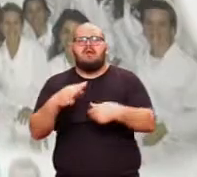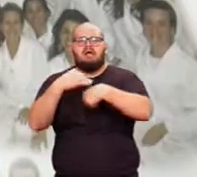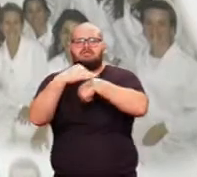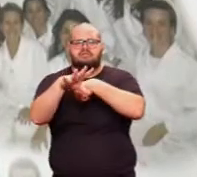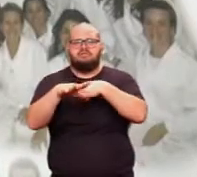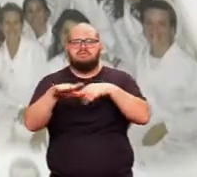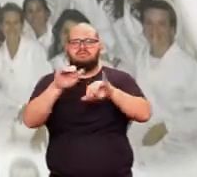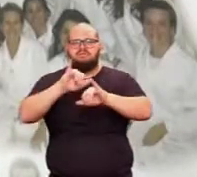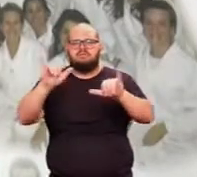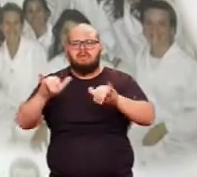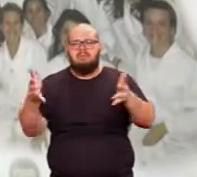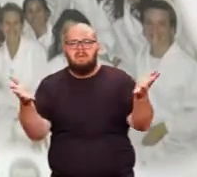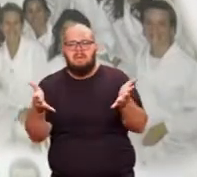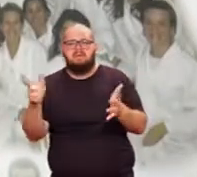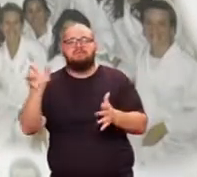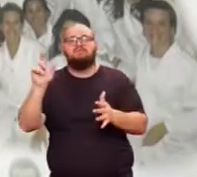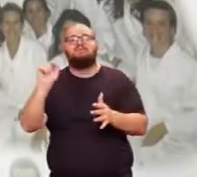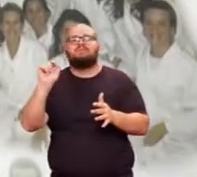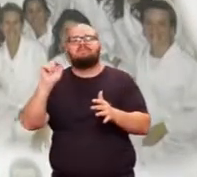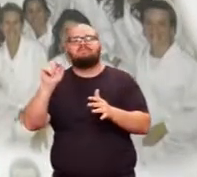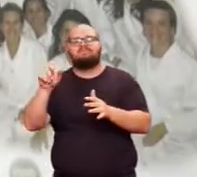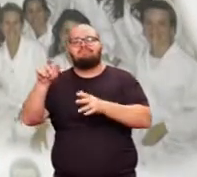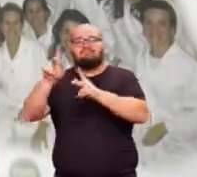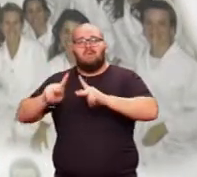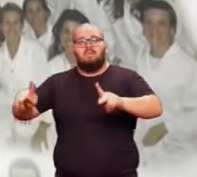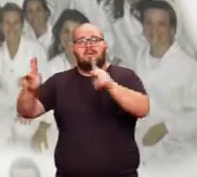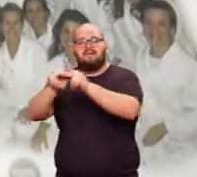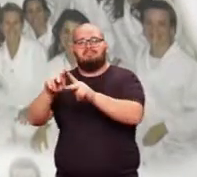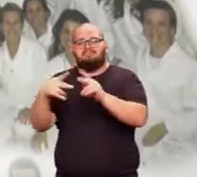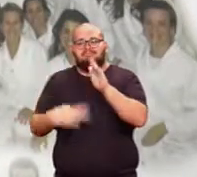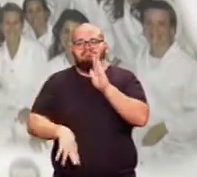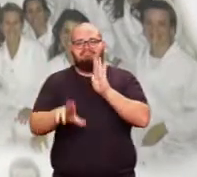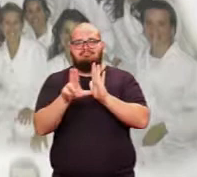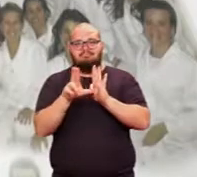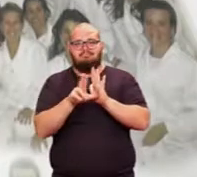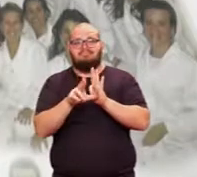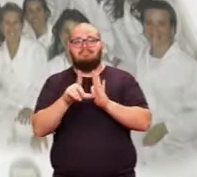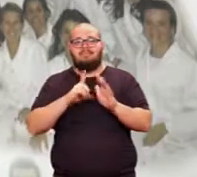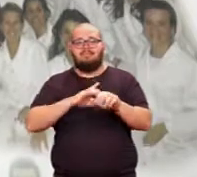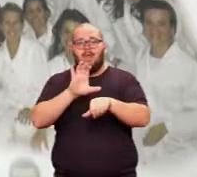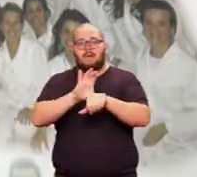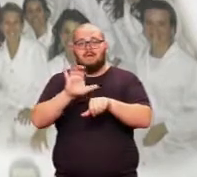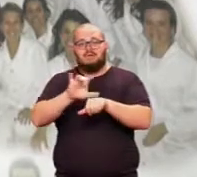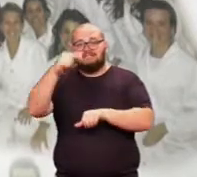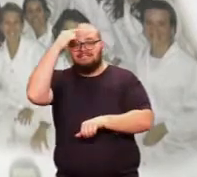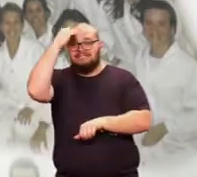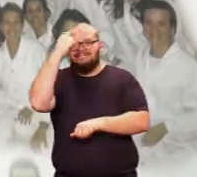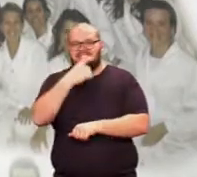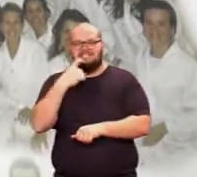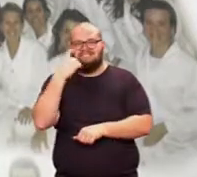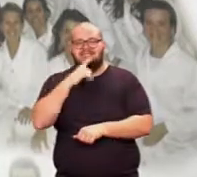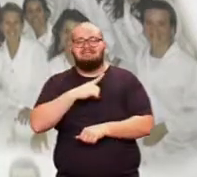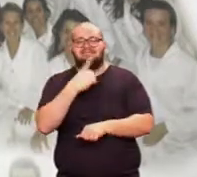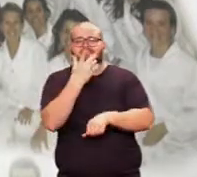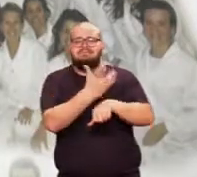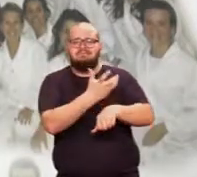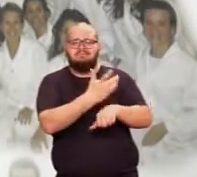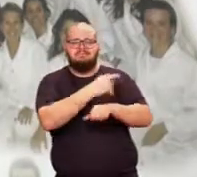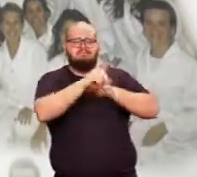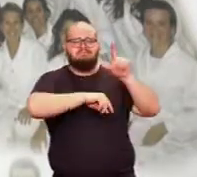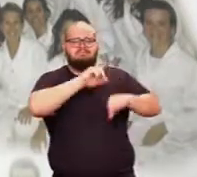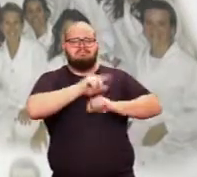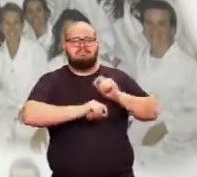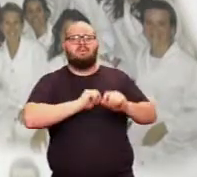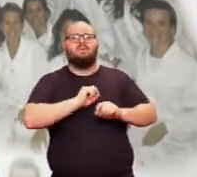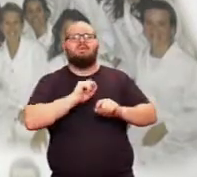A dica do programa de hoje é informar a população de que a Universidade Luterana do Brasil possui em seu curso de graduação de odontologia